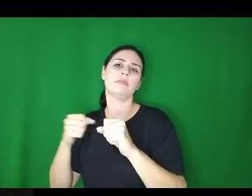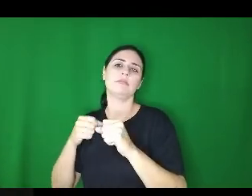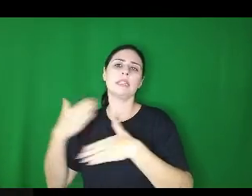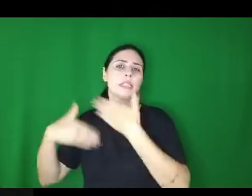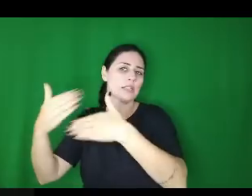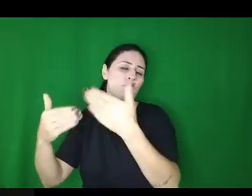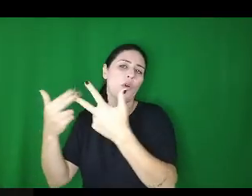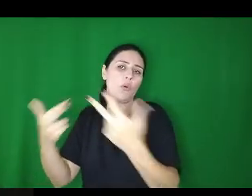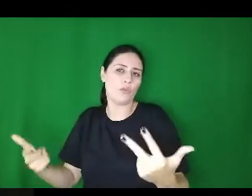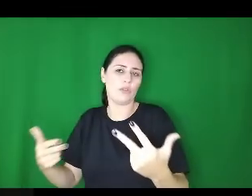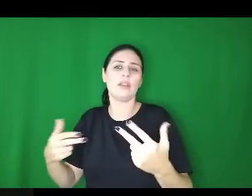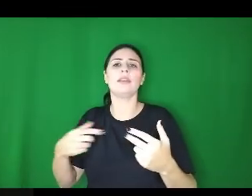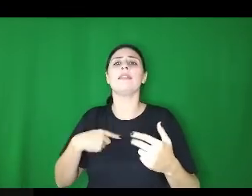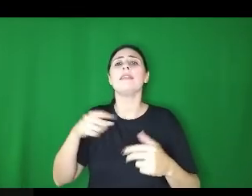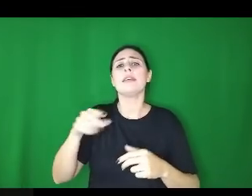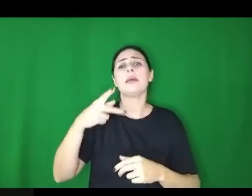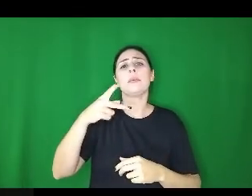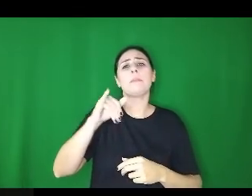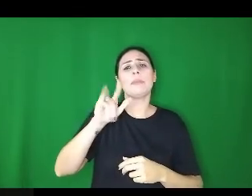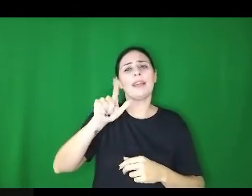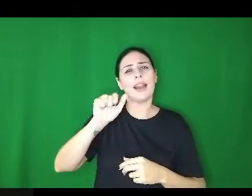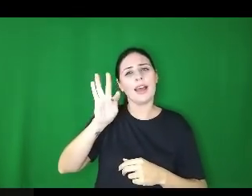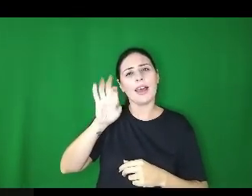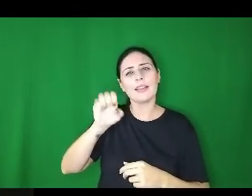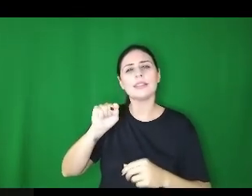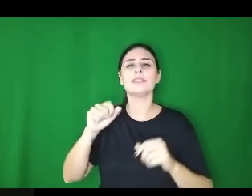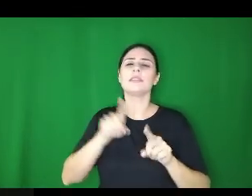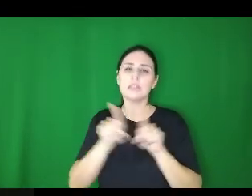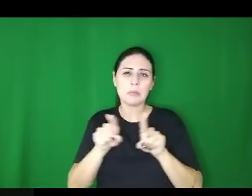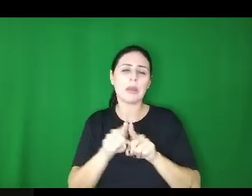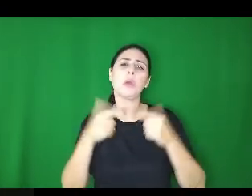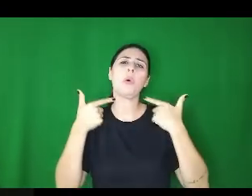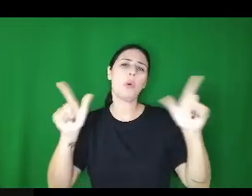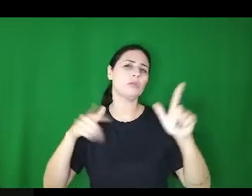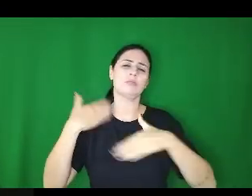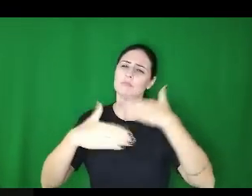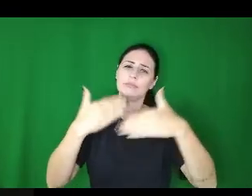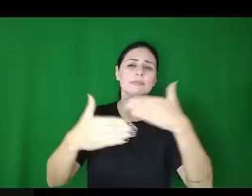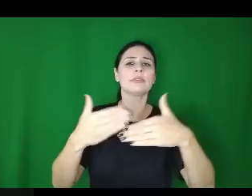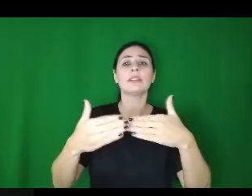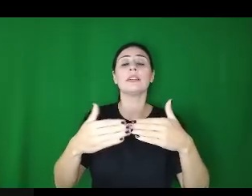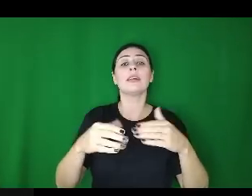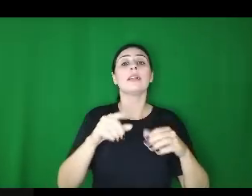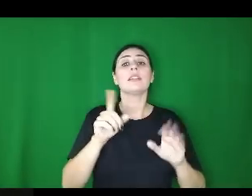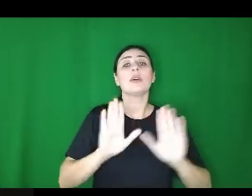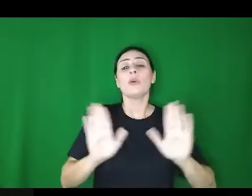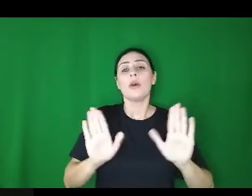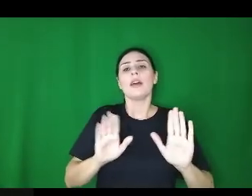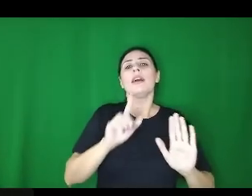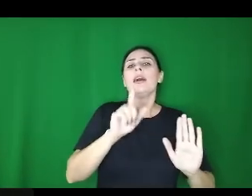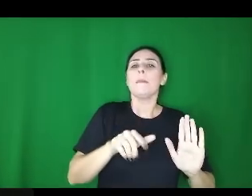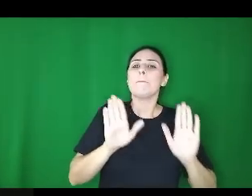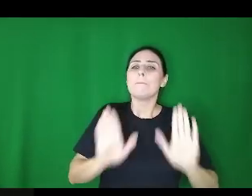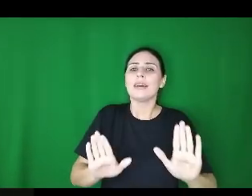está dizendo que a musculação é ruim, faz mal? Não. Ela só está dizendo